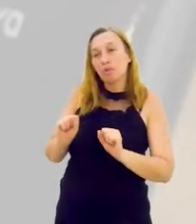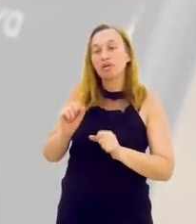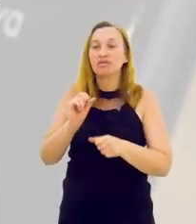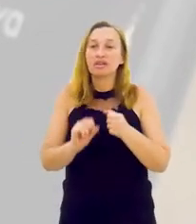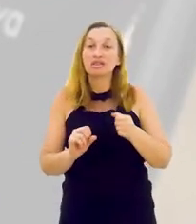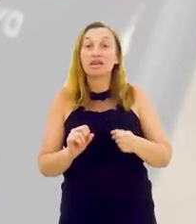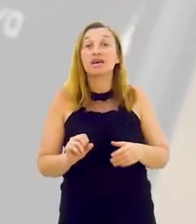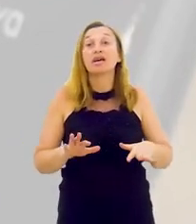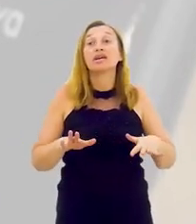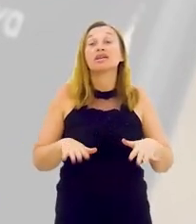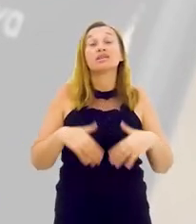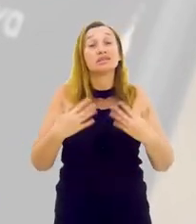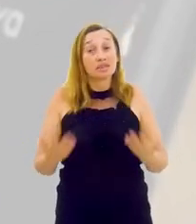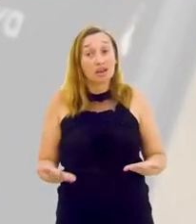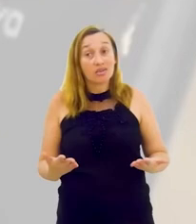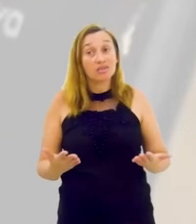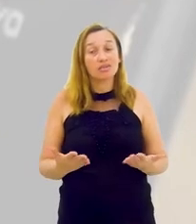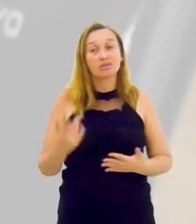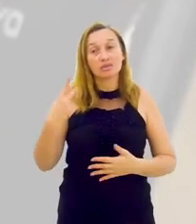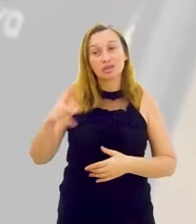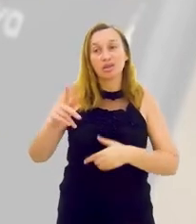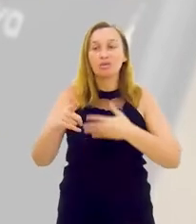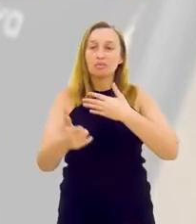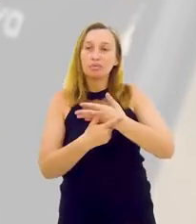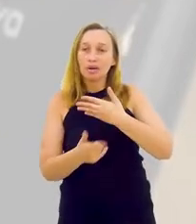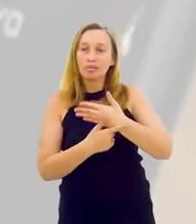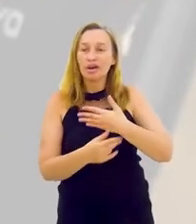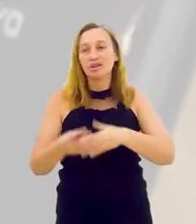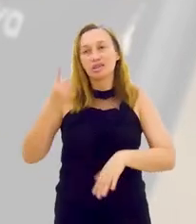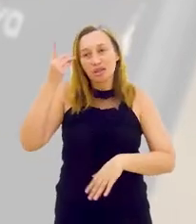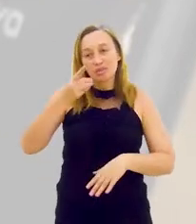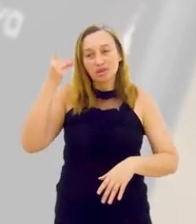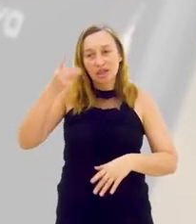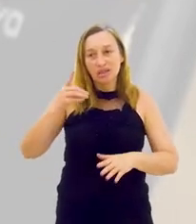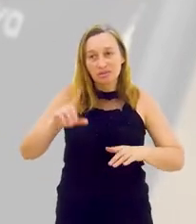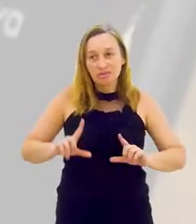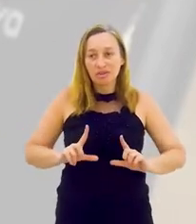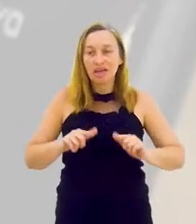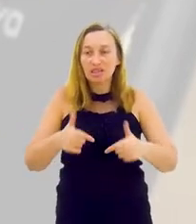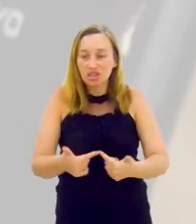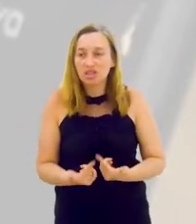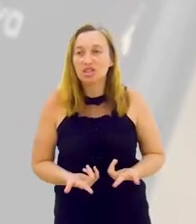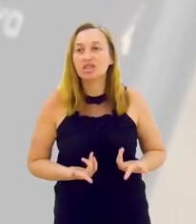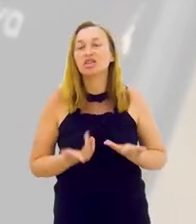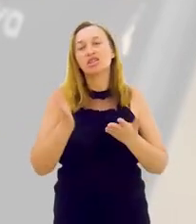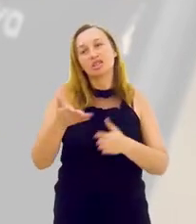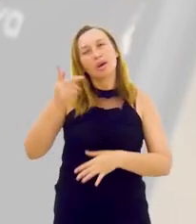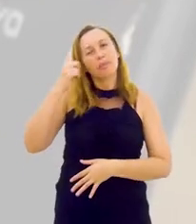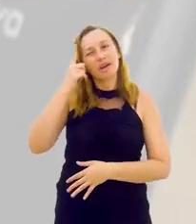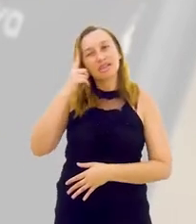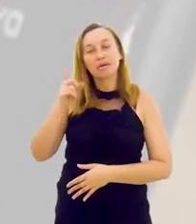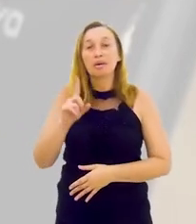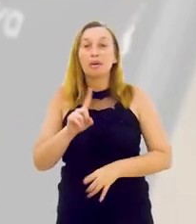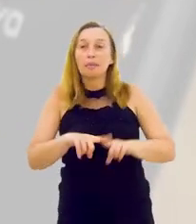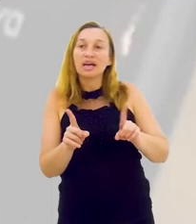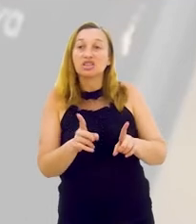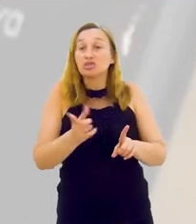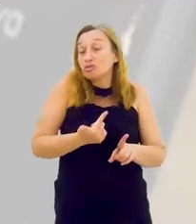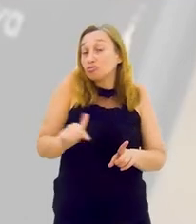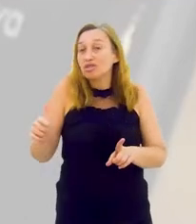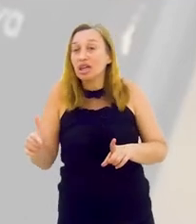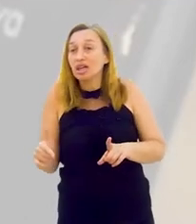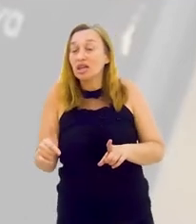ser feito. E aí vai levar o seu mandato legislativo nessa direção, que eles já pensam assim, mas às vezes não têm